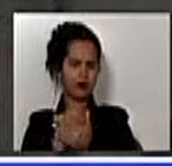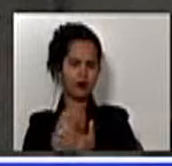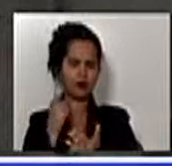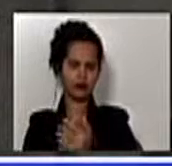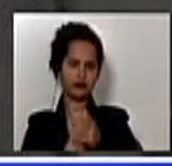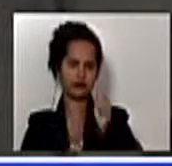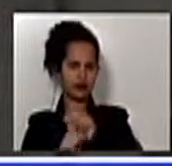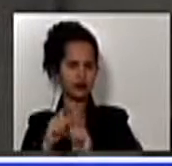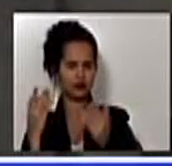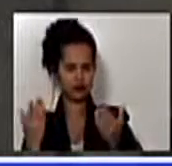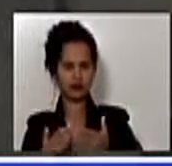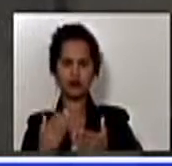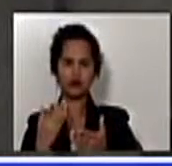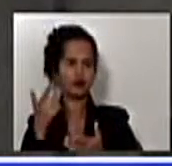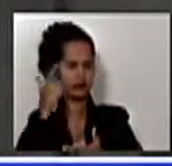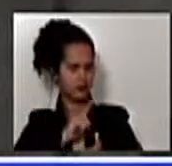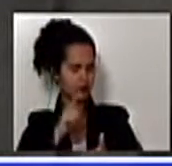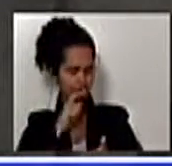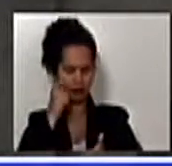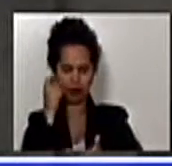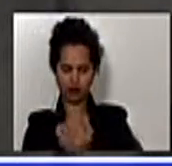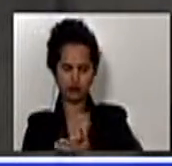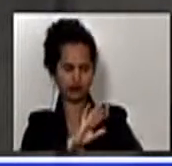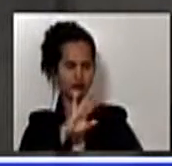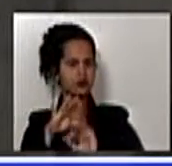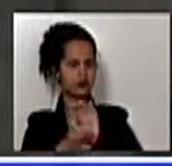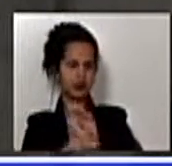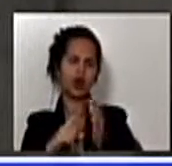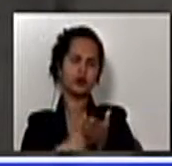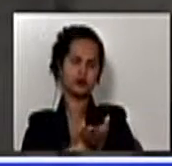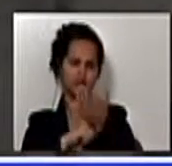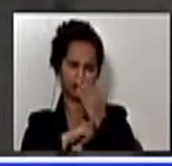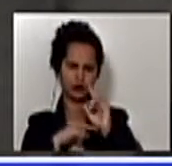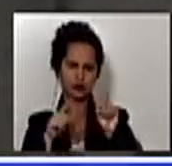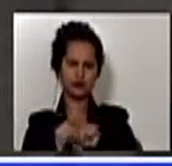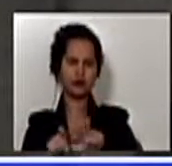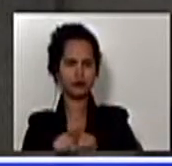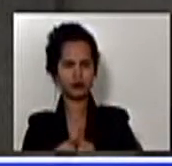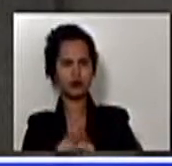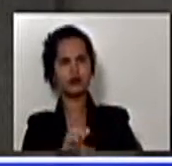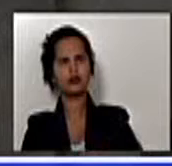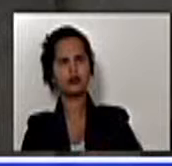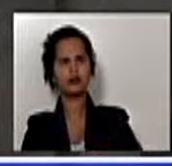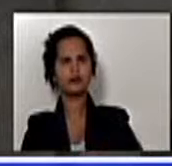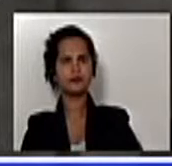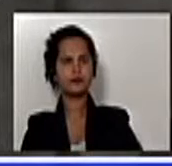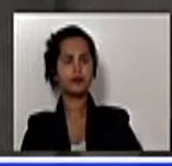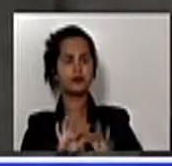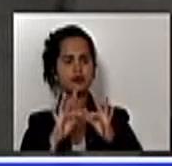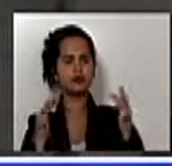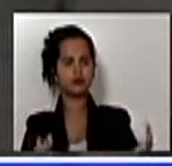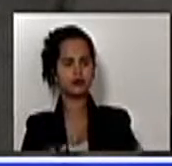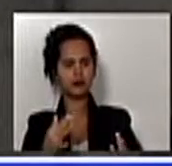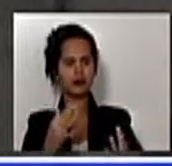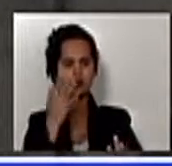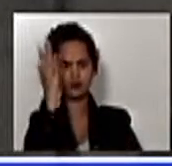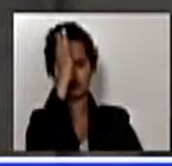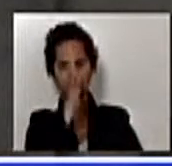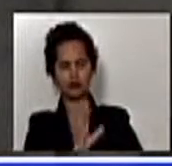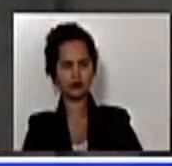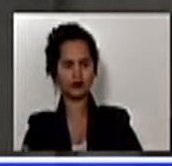tudo quitado, ajudou a gente também. A gente teve o Simples Nacional, a arrecadação do Simples